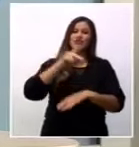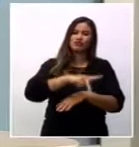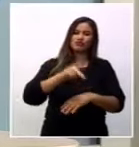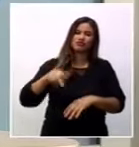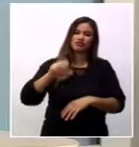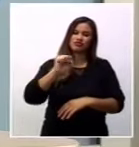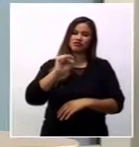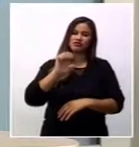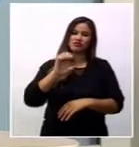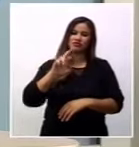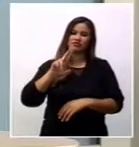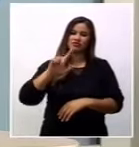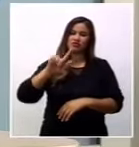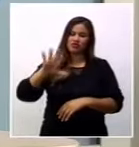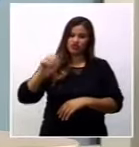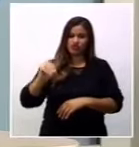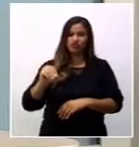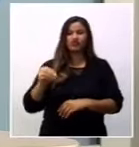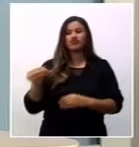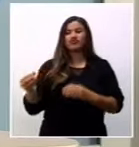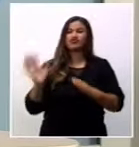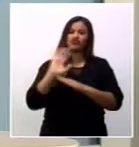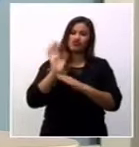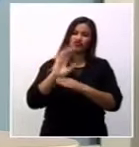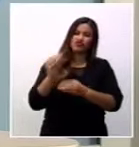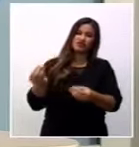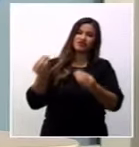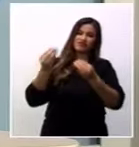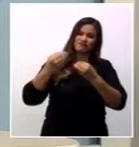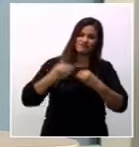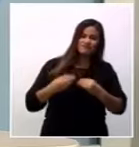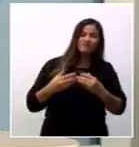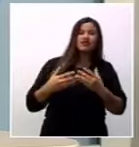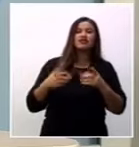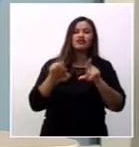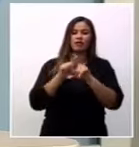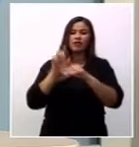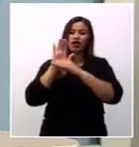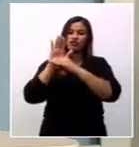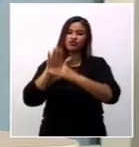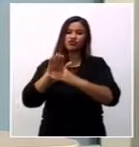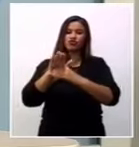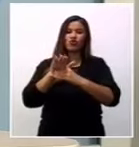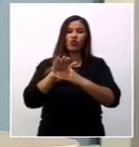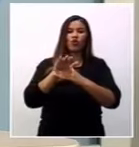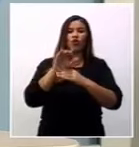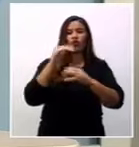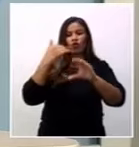sua contribuição, né? Trouxe também contribuições para as nossas